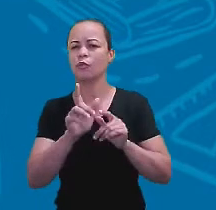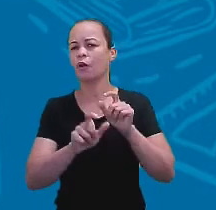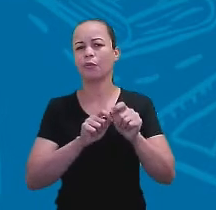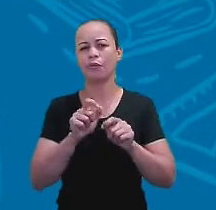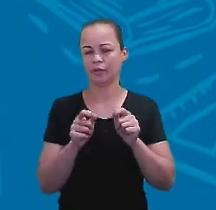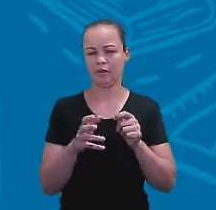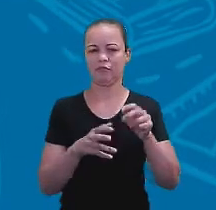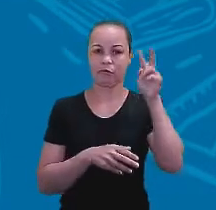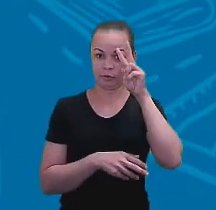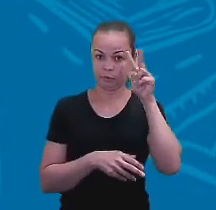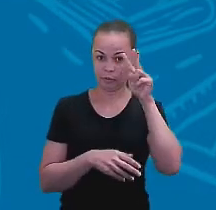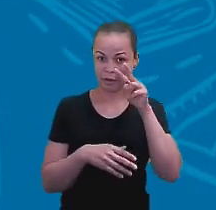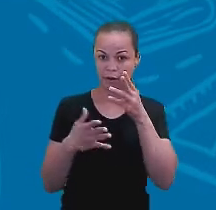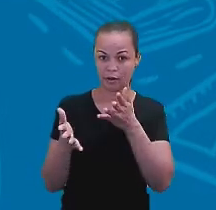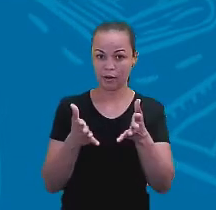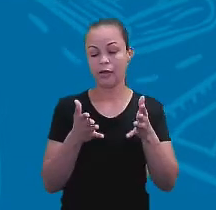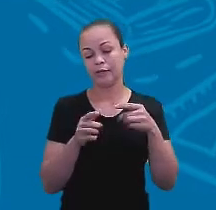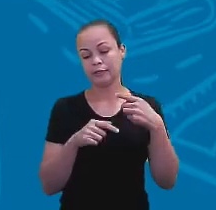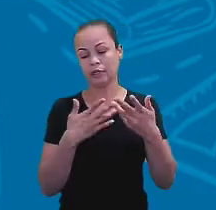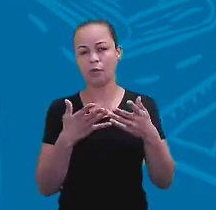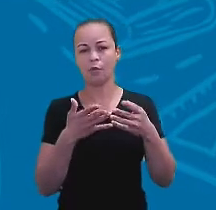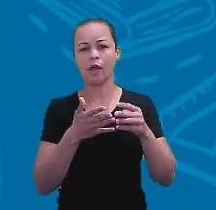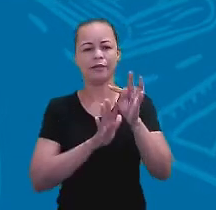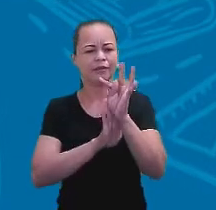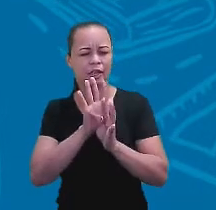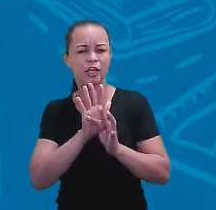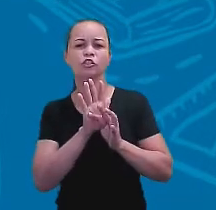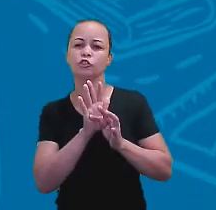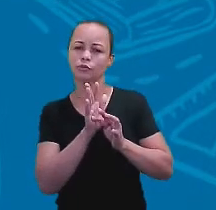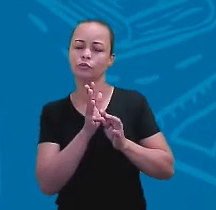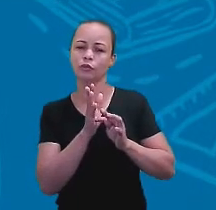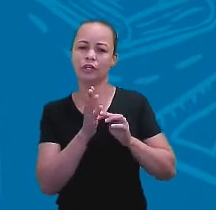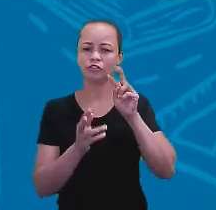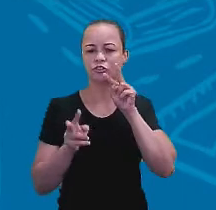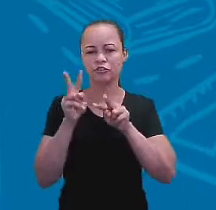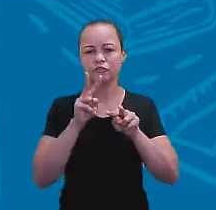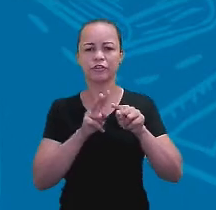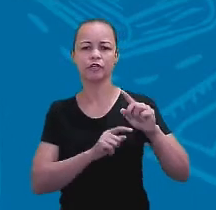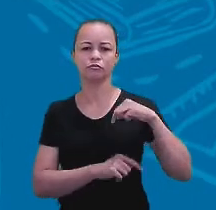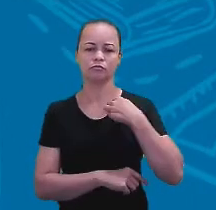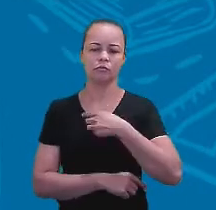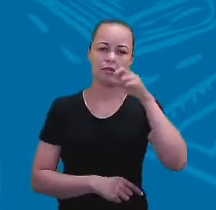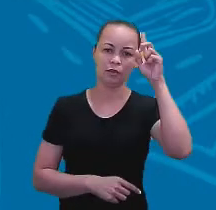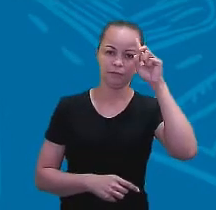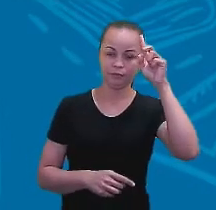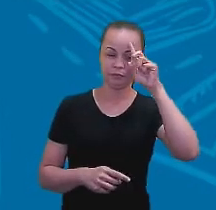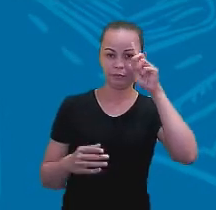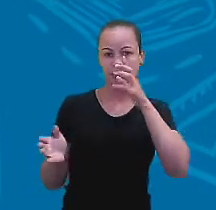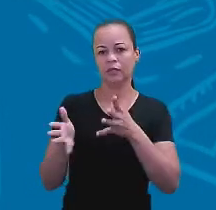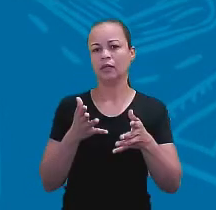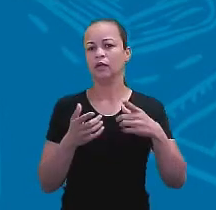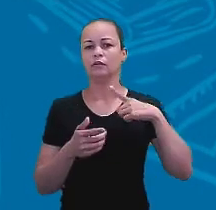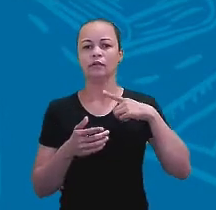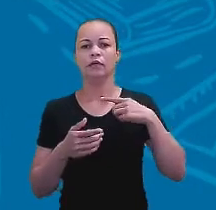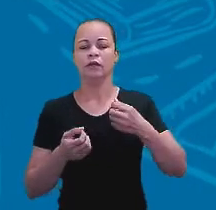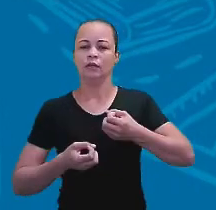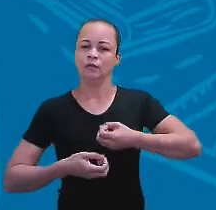aí os textos que circulam no nosso dia a dia. Então, temos aqui alguns exemplos como